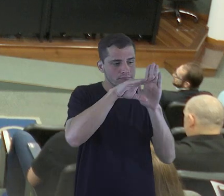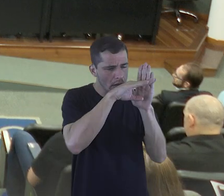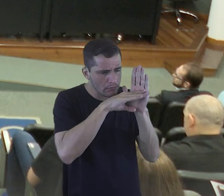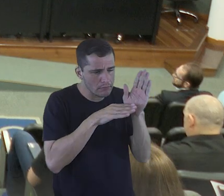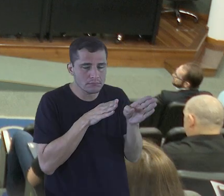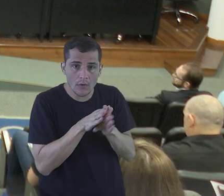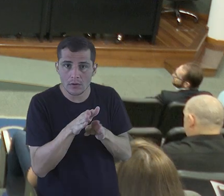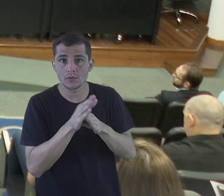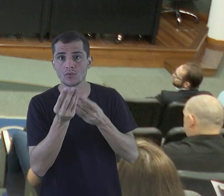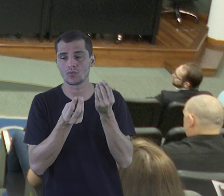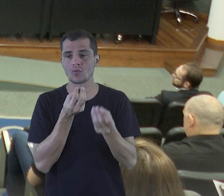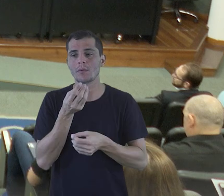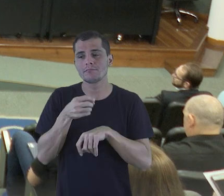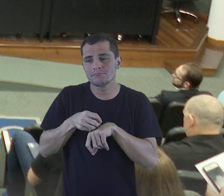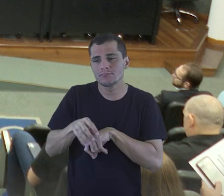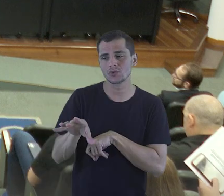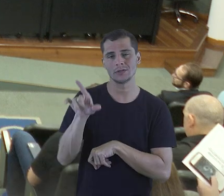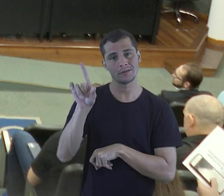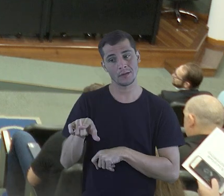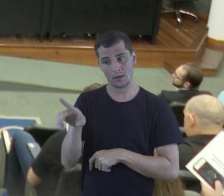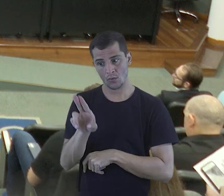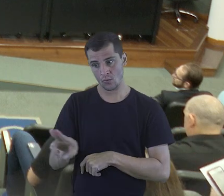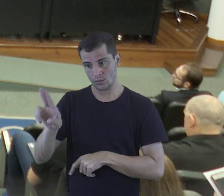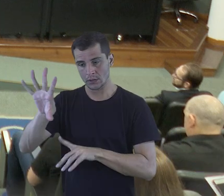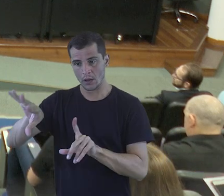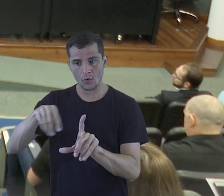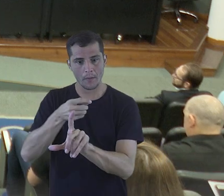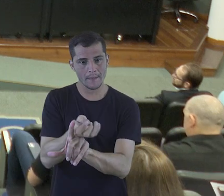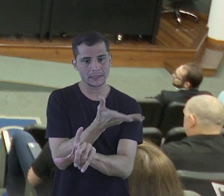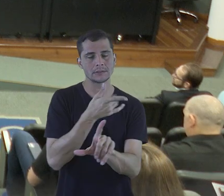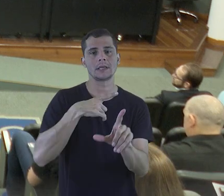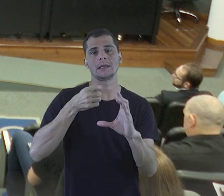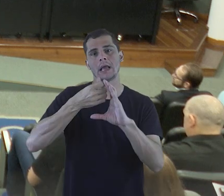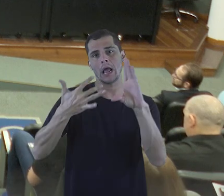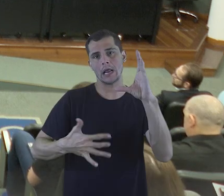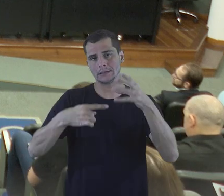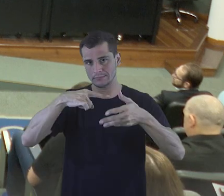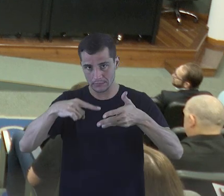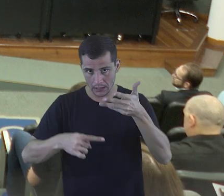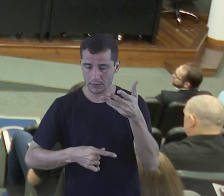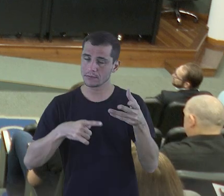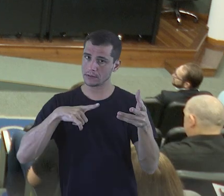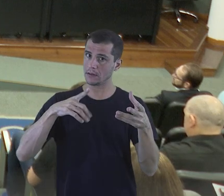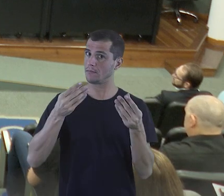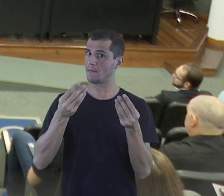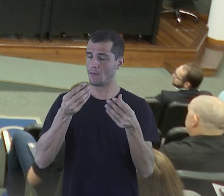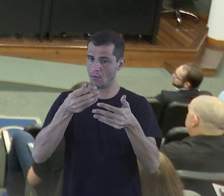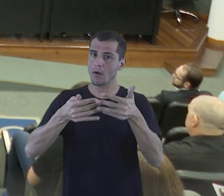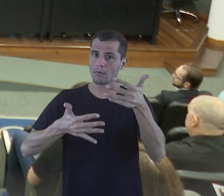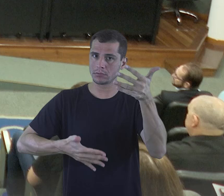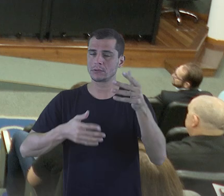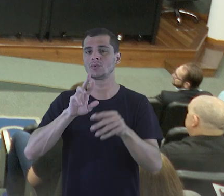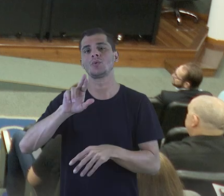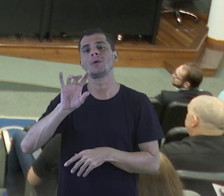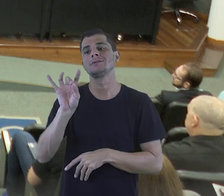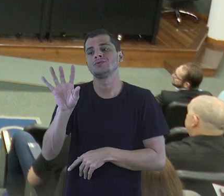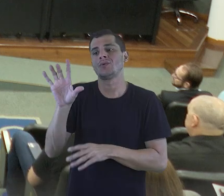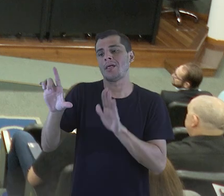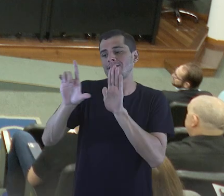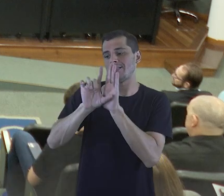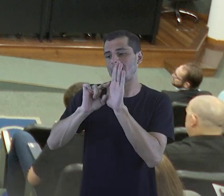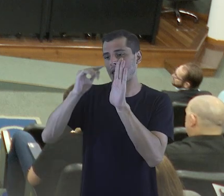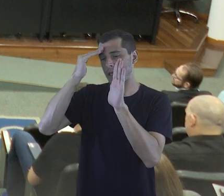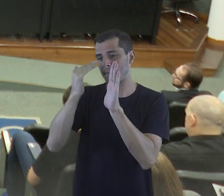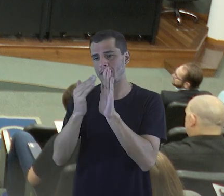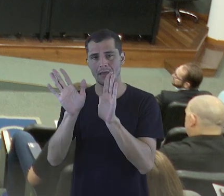recomenda que o uso compartilhado tenha essas características veja é bastante coisa não é só cumprir obrigação legal